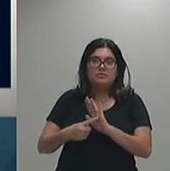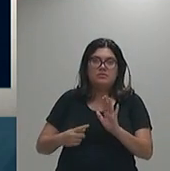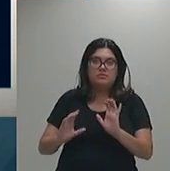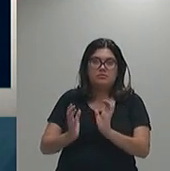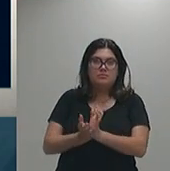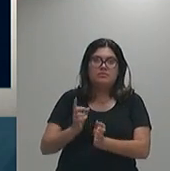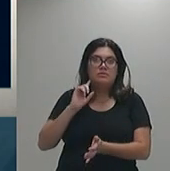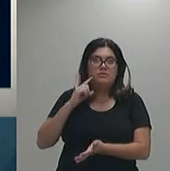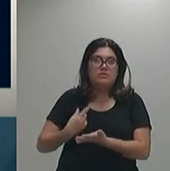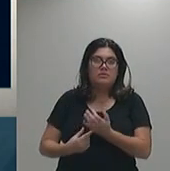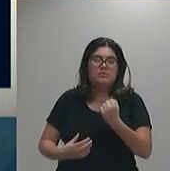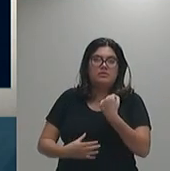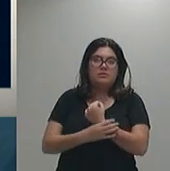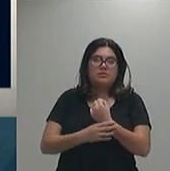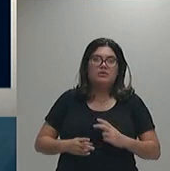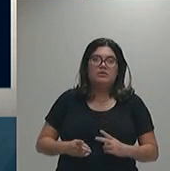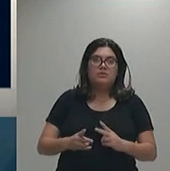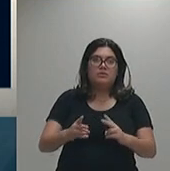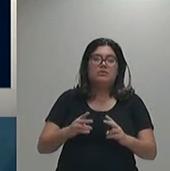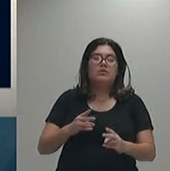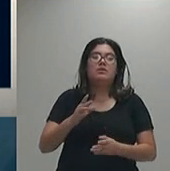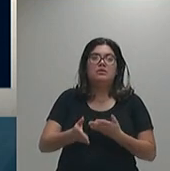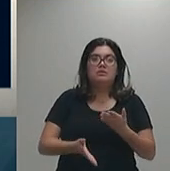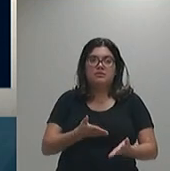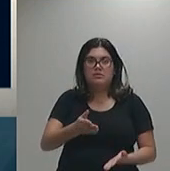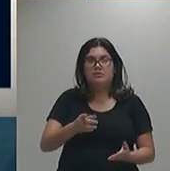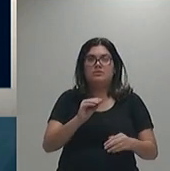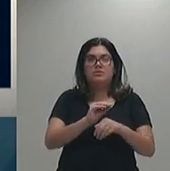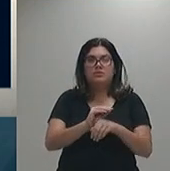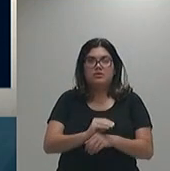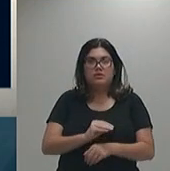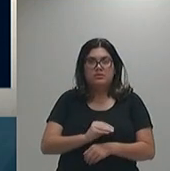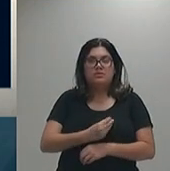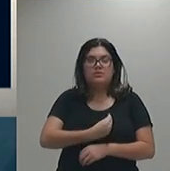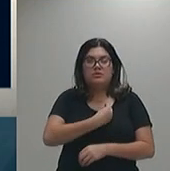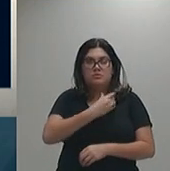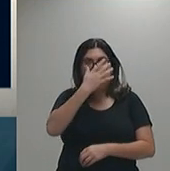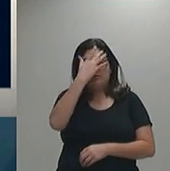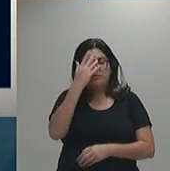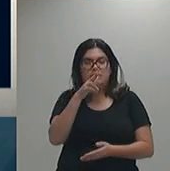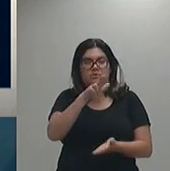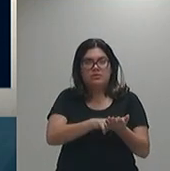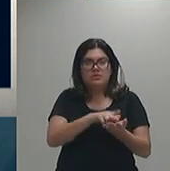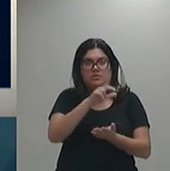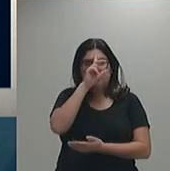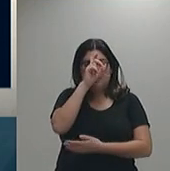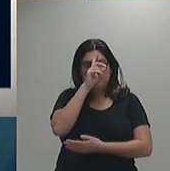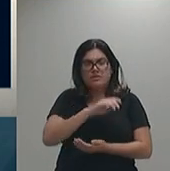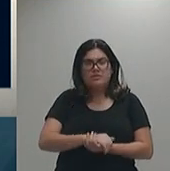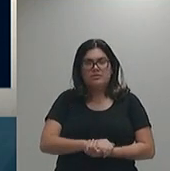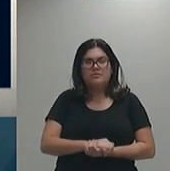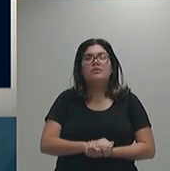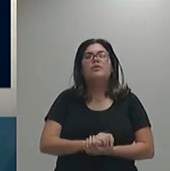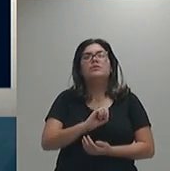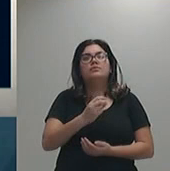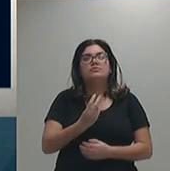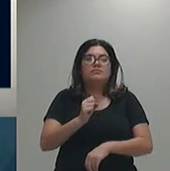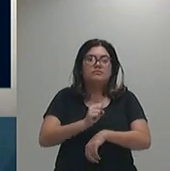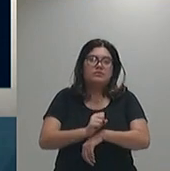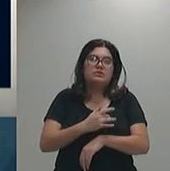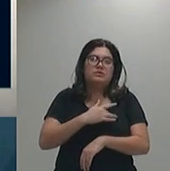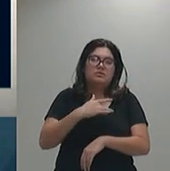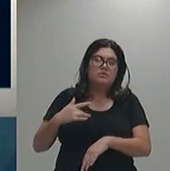assegurar a continuidade dos cuidados assistenciais assistenciais prescritos ao usuário internar ou emprego tratamento médico